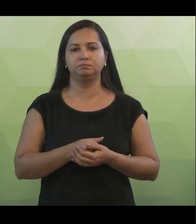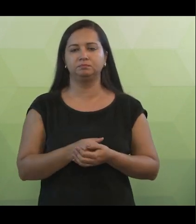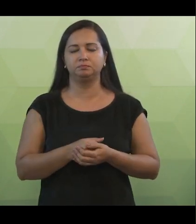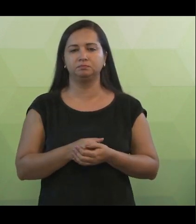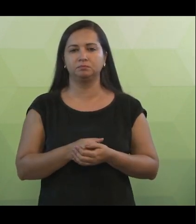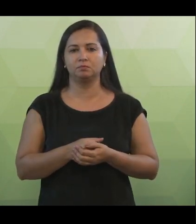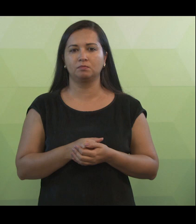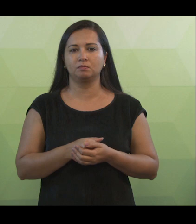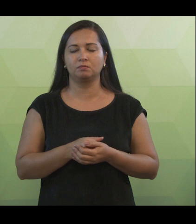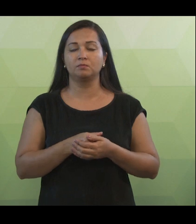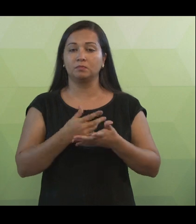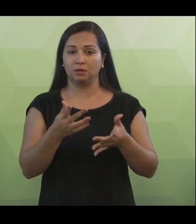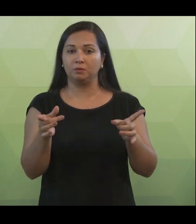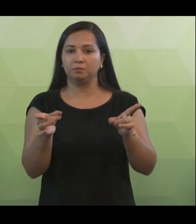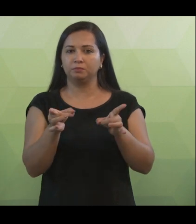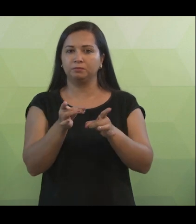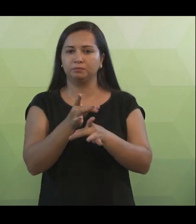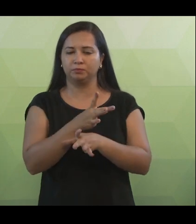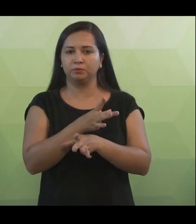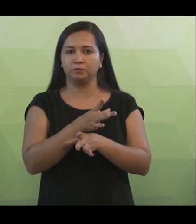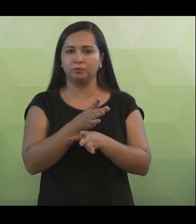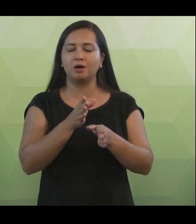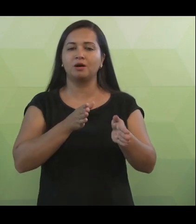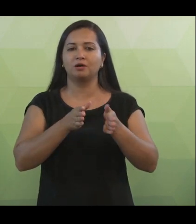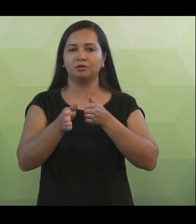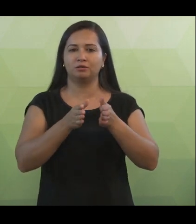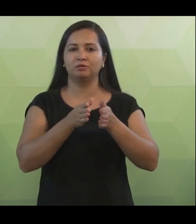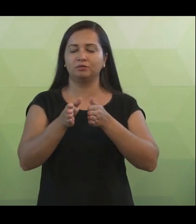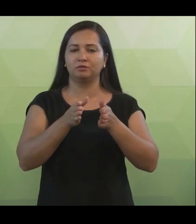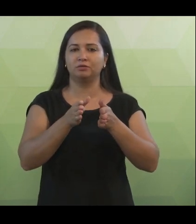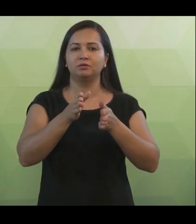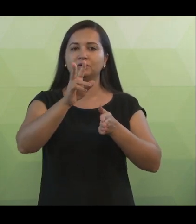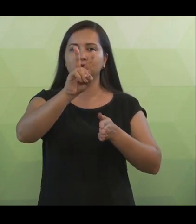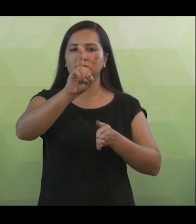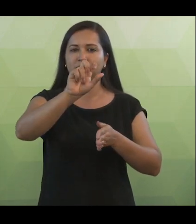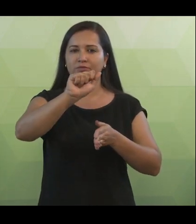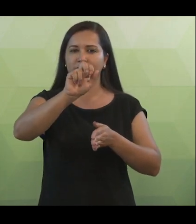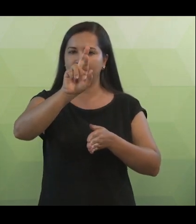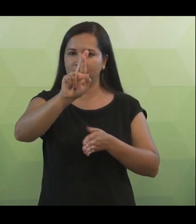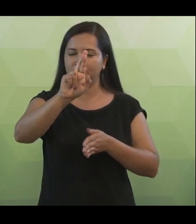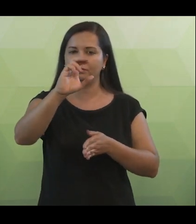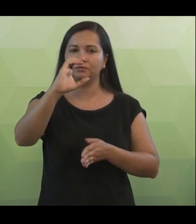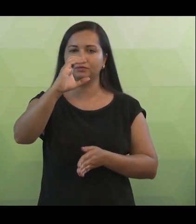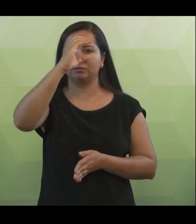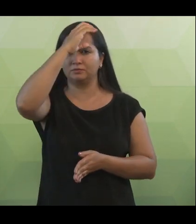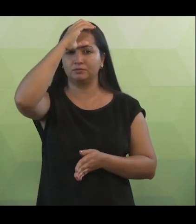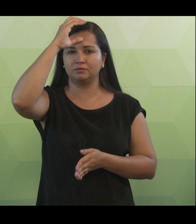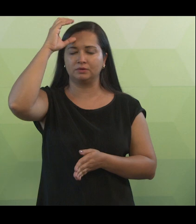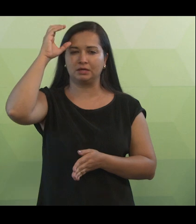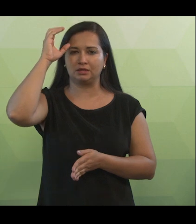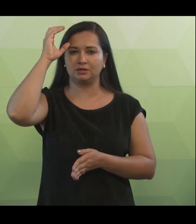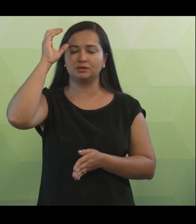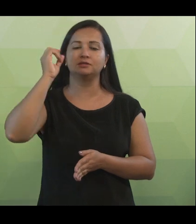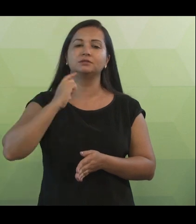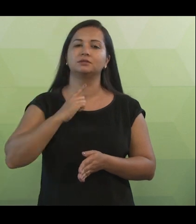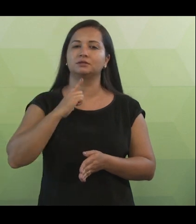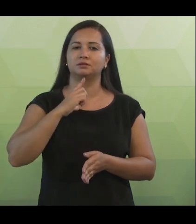Depois, o resultado é guardado na variável var clientes, que será acessada na tela de